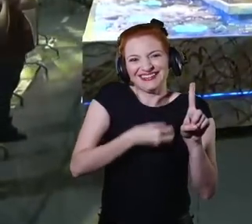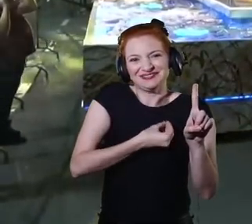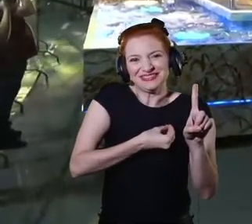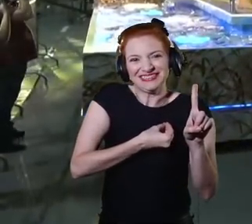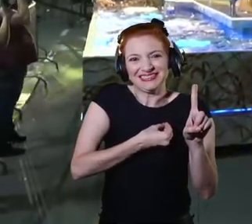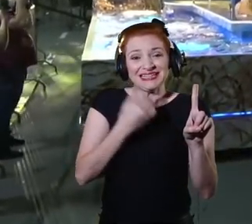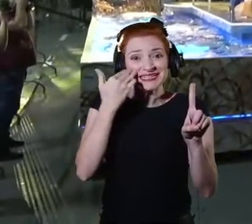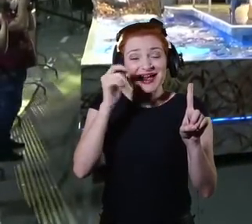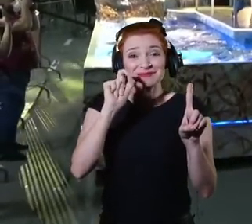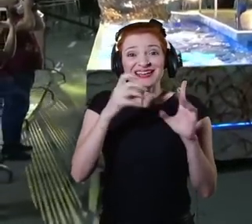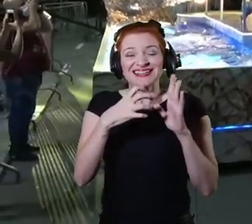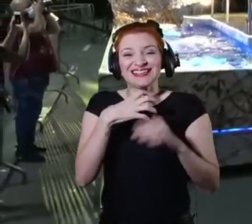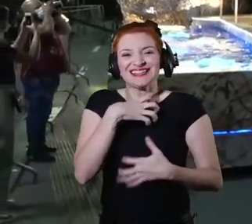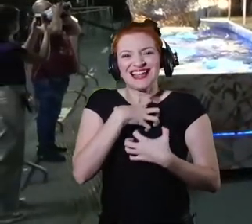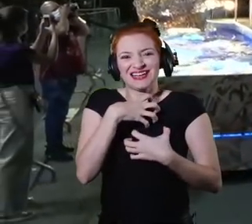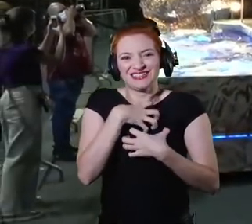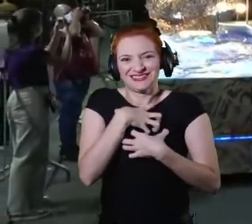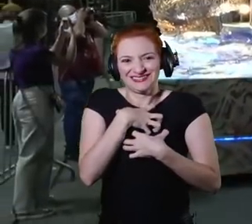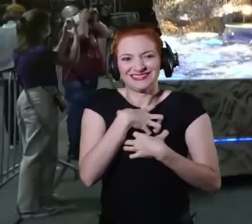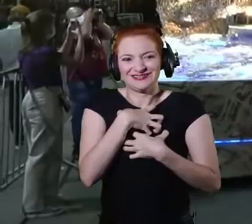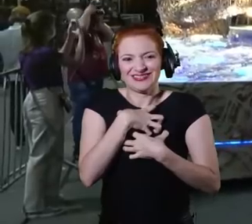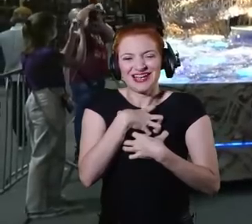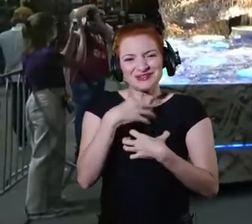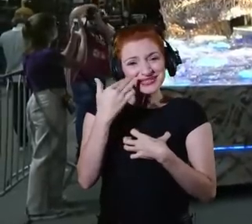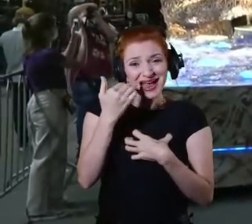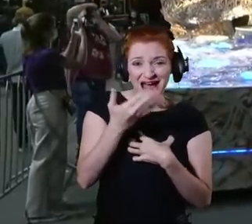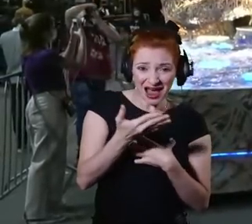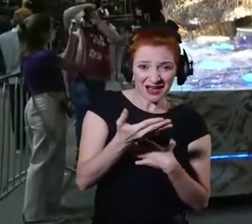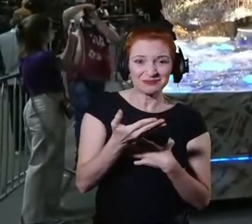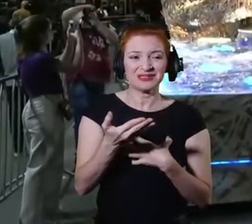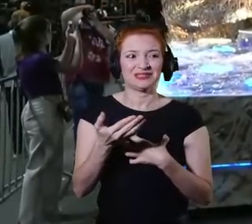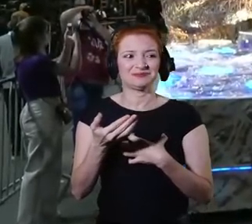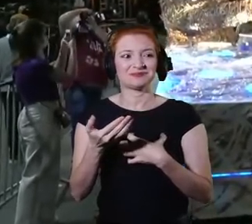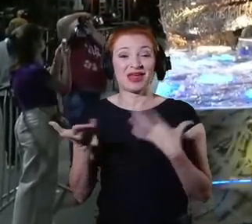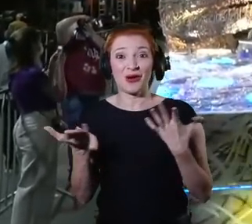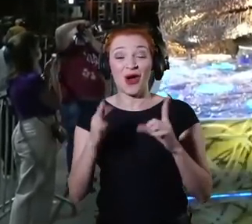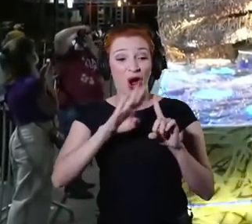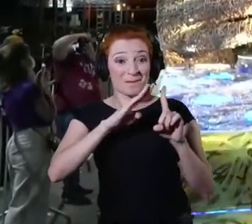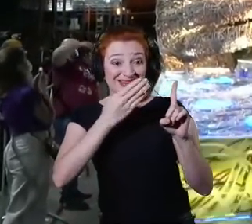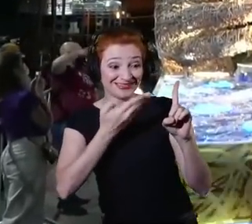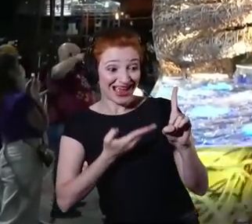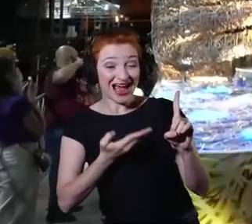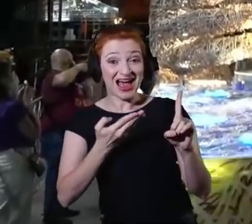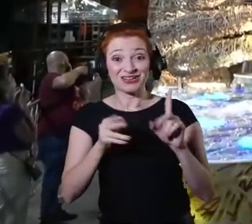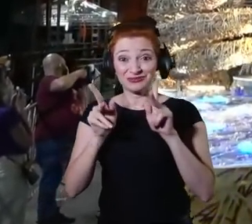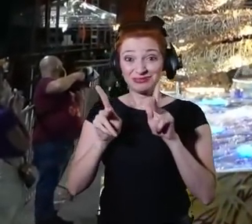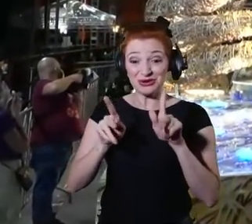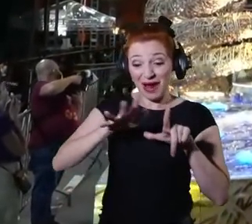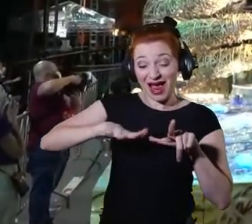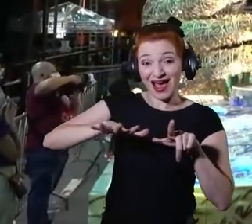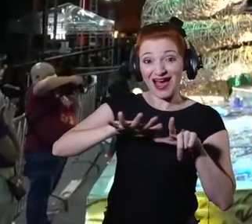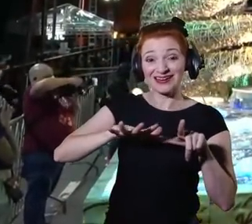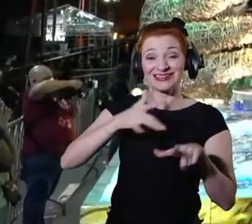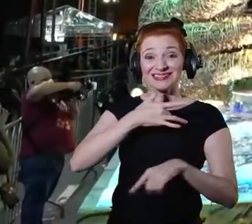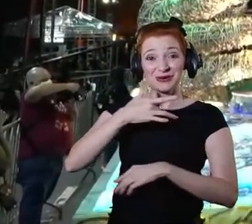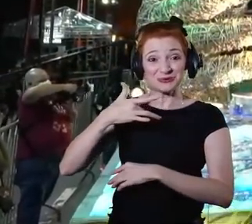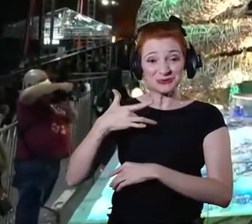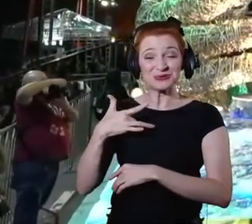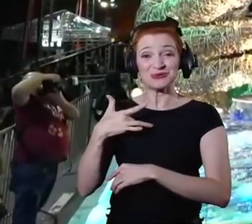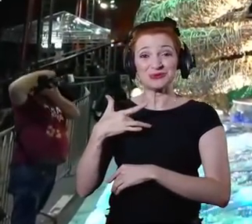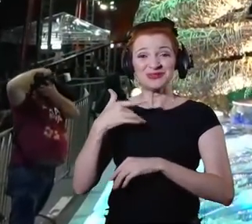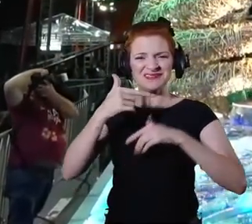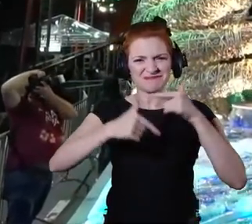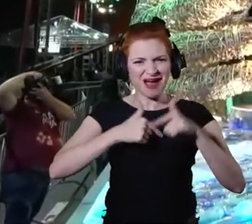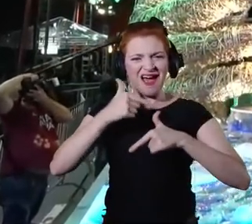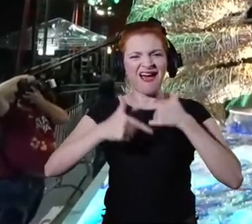o que é esse sentimento de vida, né? Essa homenagem a esses profissionais da saúde, né, que se